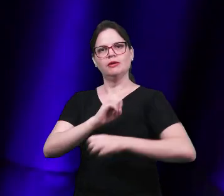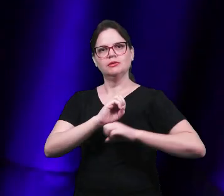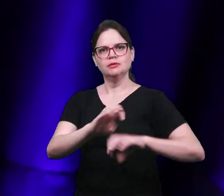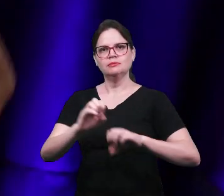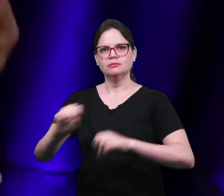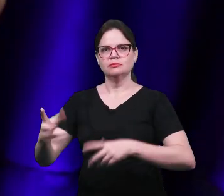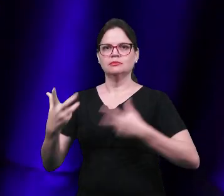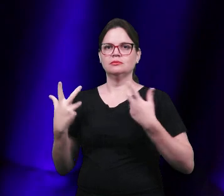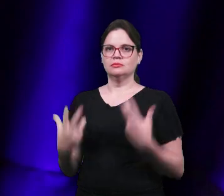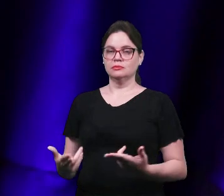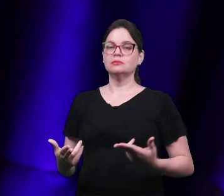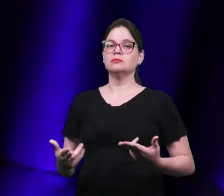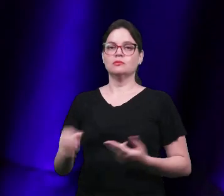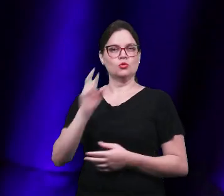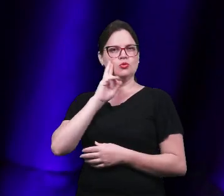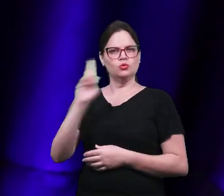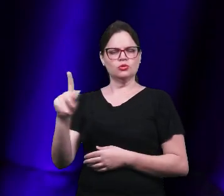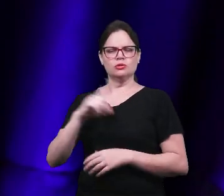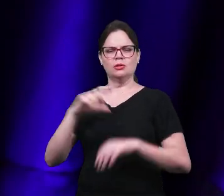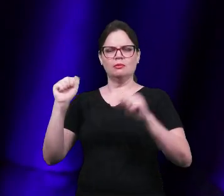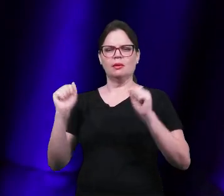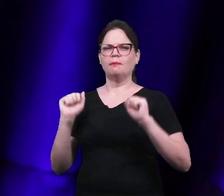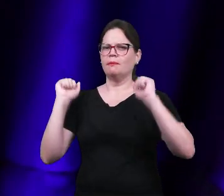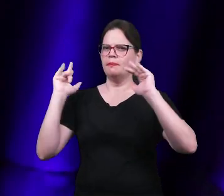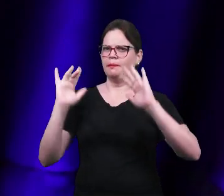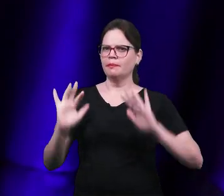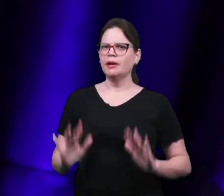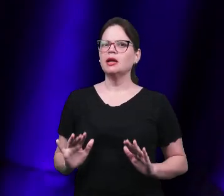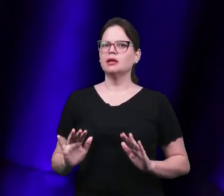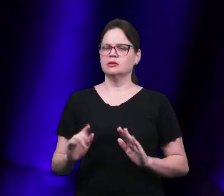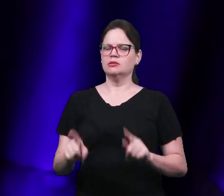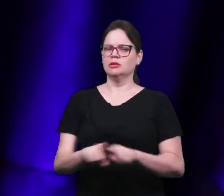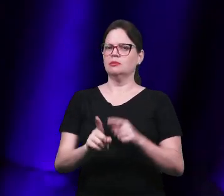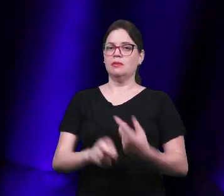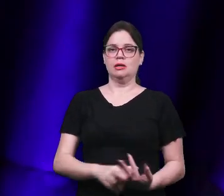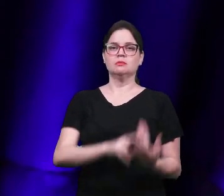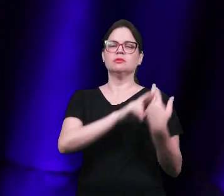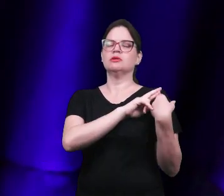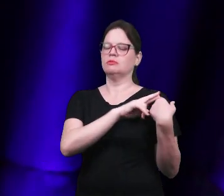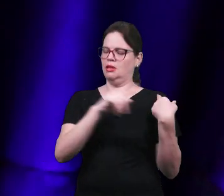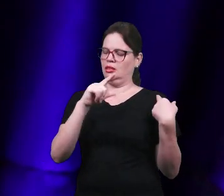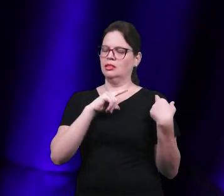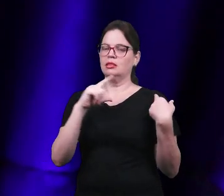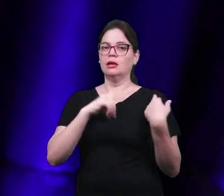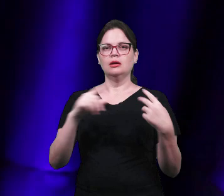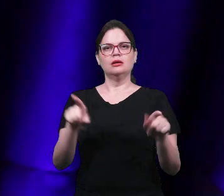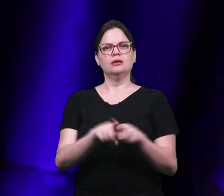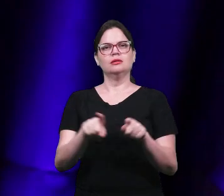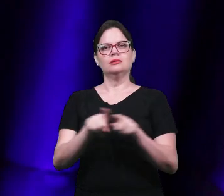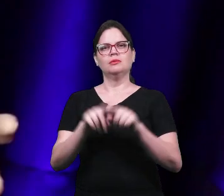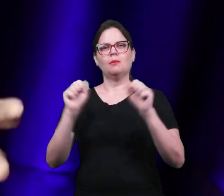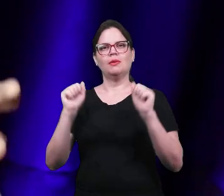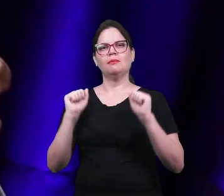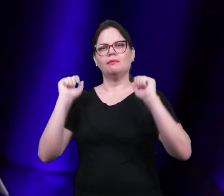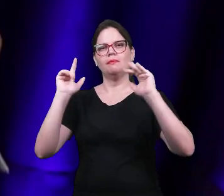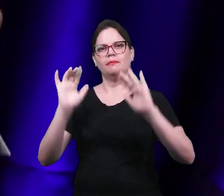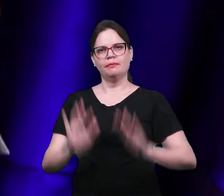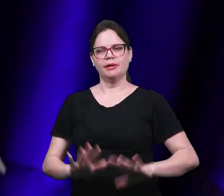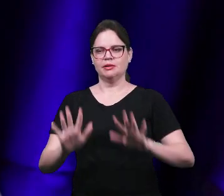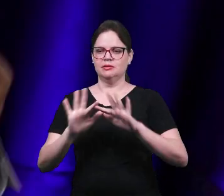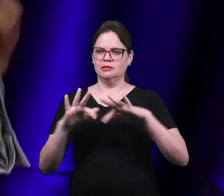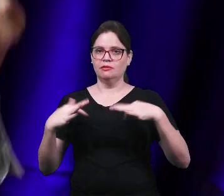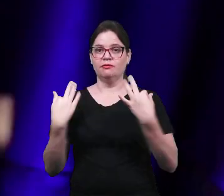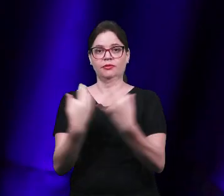dizer, há uma bênção do Senhor na vida dos pais, uma responsabilidade, e uma bênção também sobre as famílias, sobre